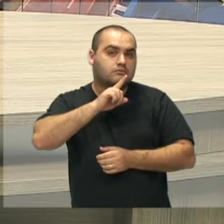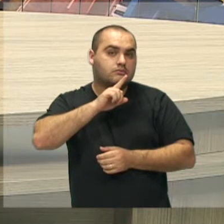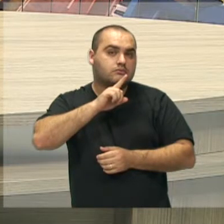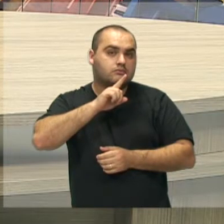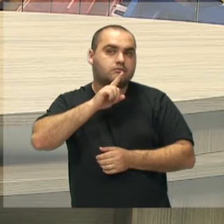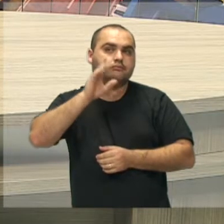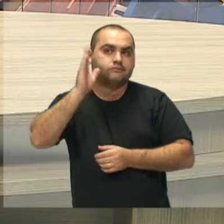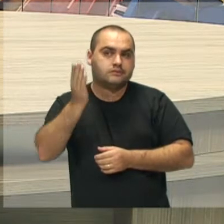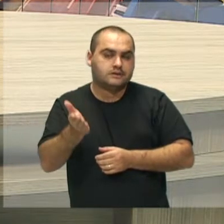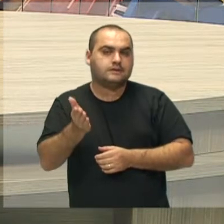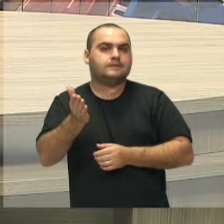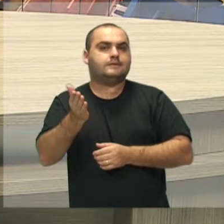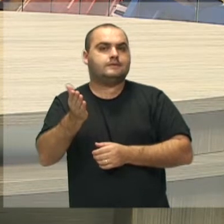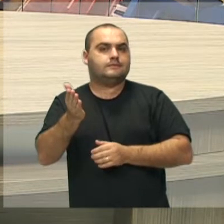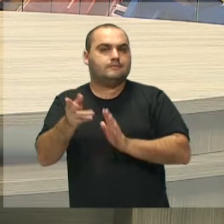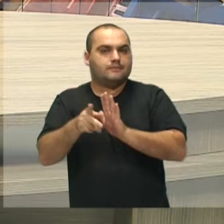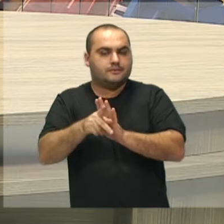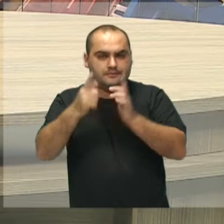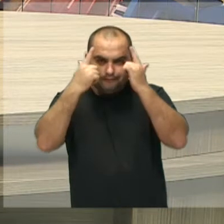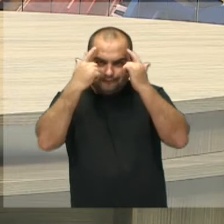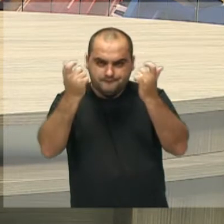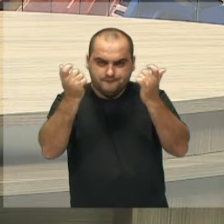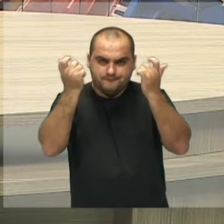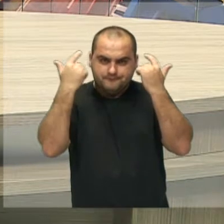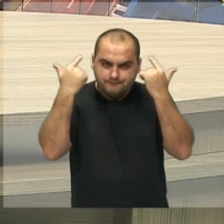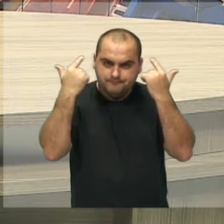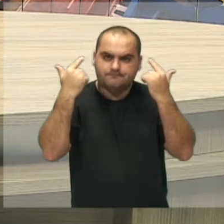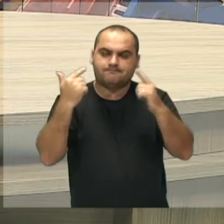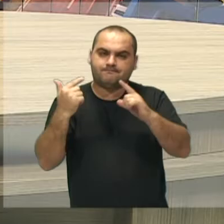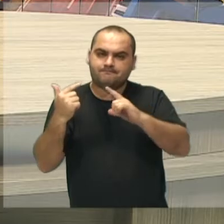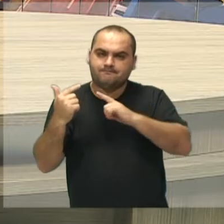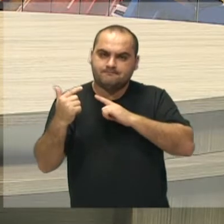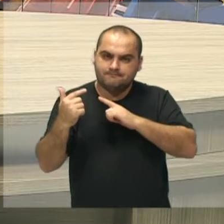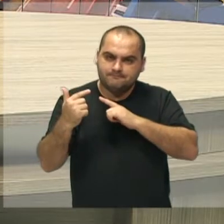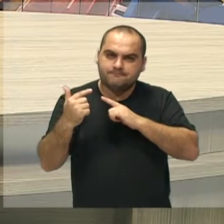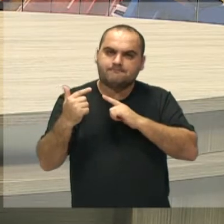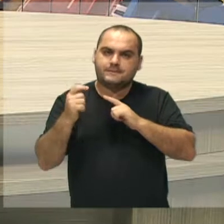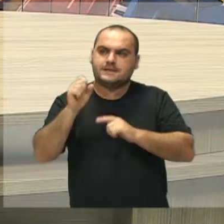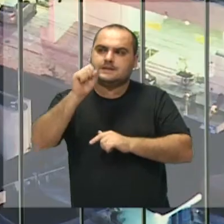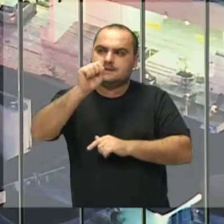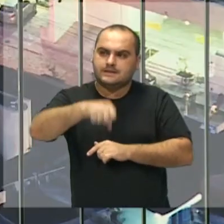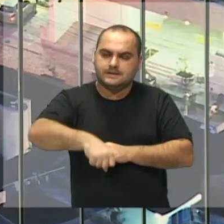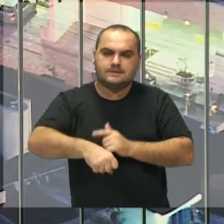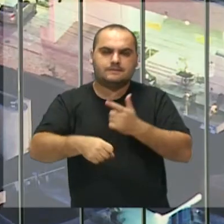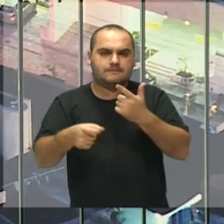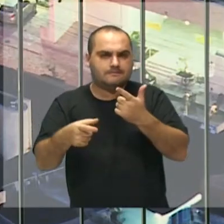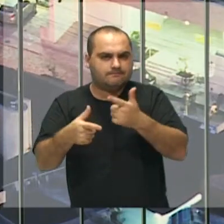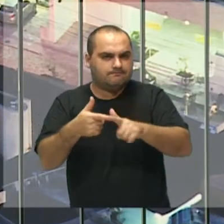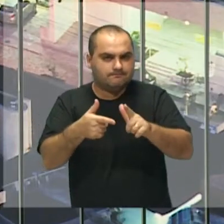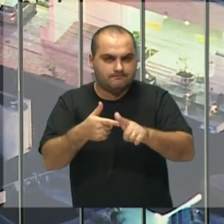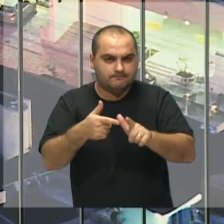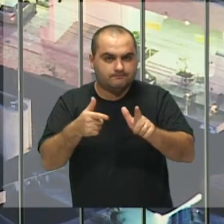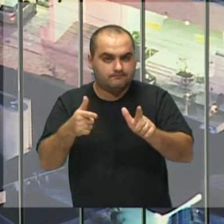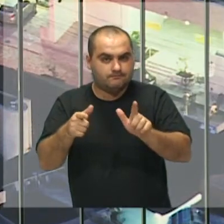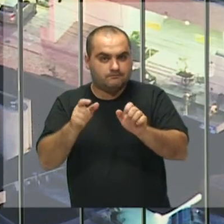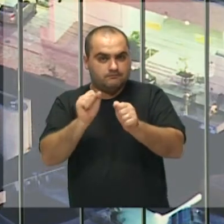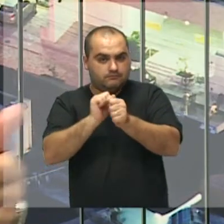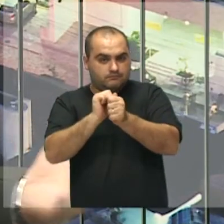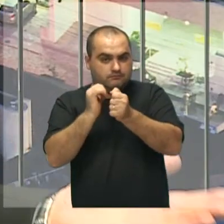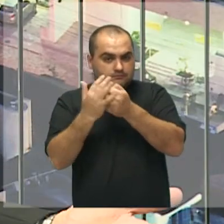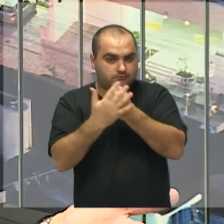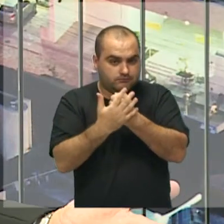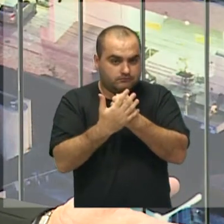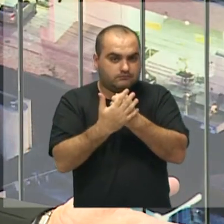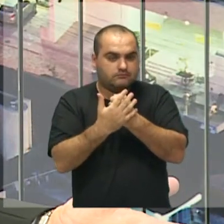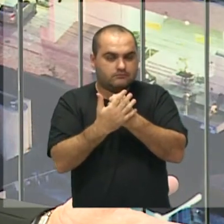uma reação à violência sofrida, né, que foi extremamente repercutida aí, aliada à pandemia, interrompeu